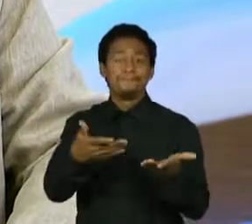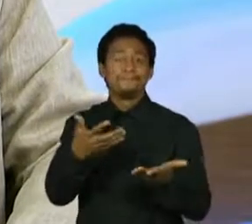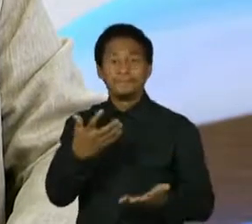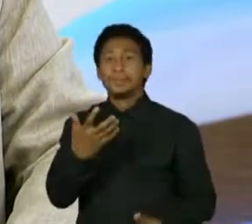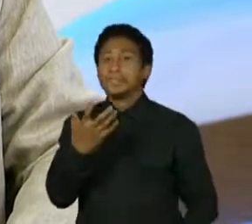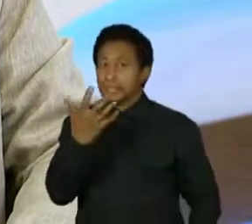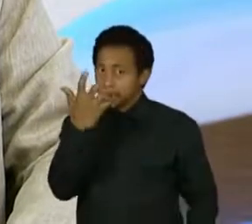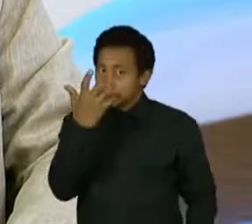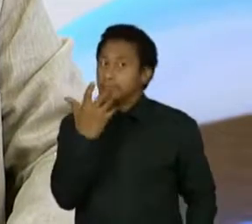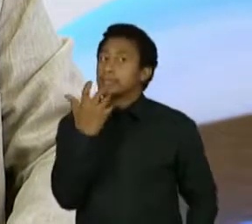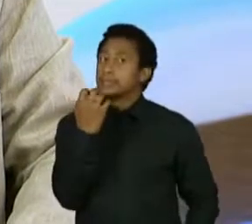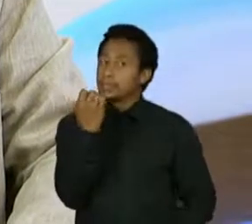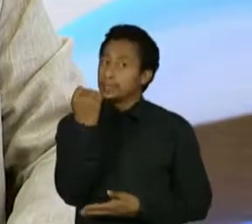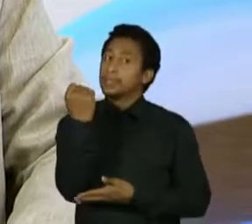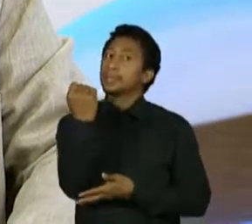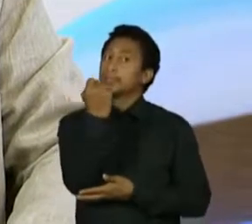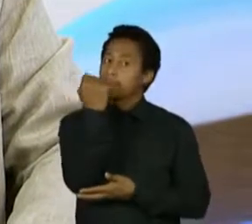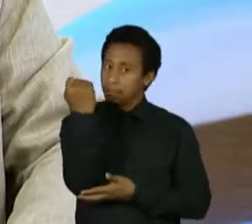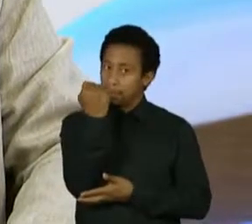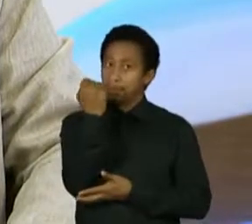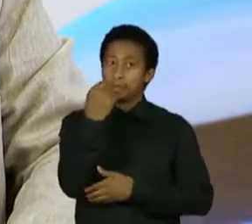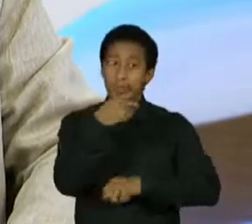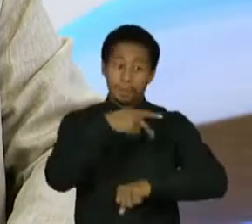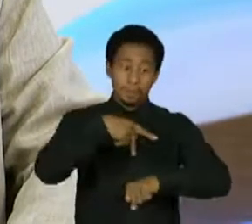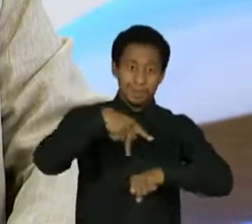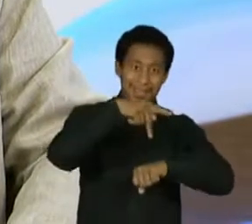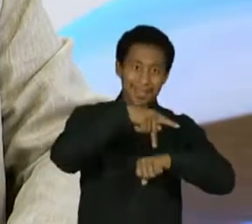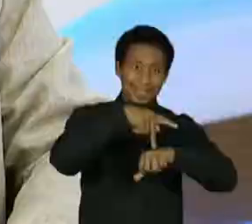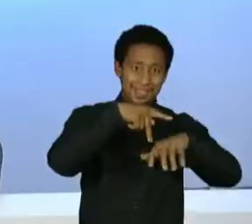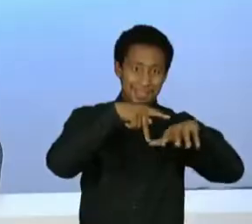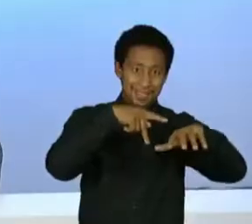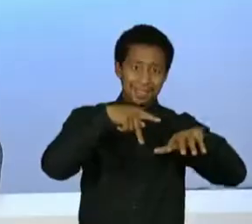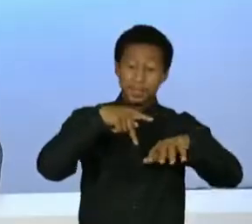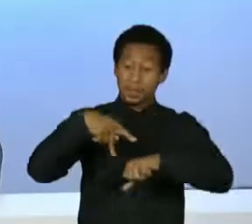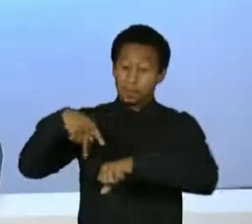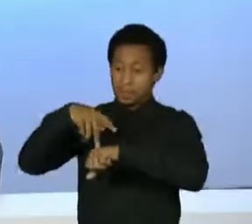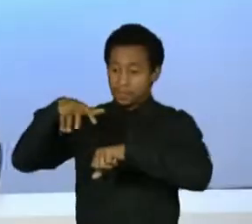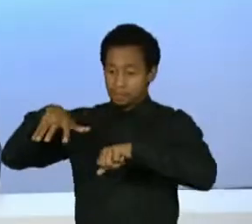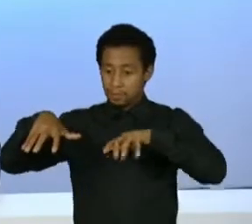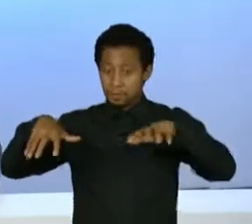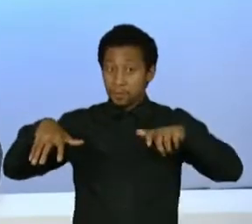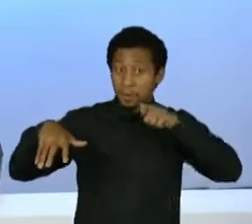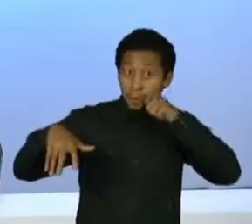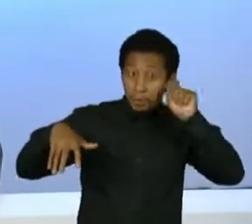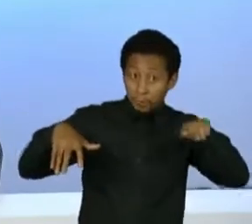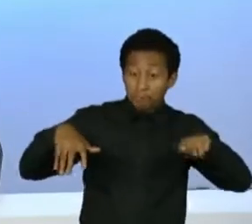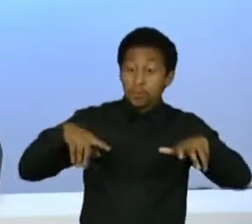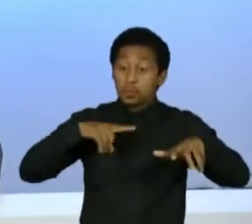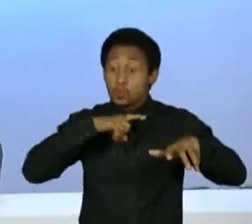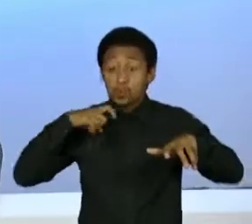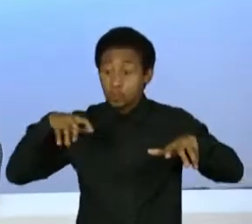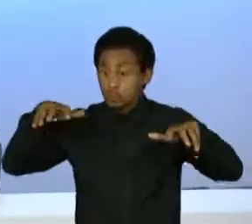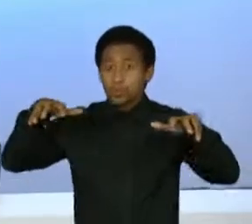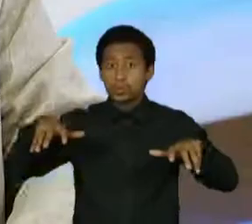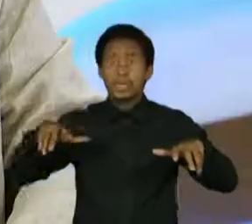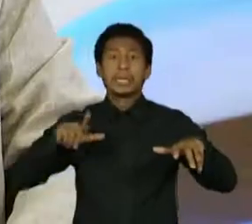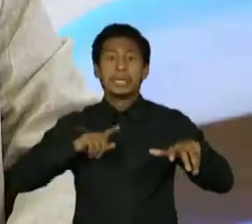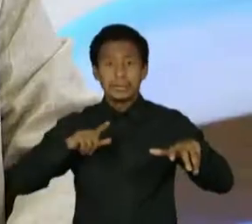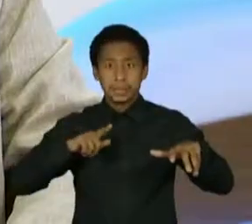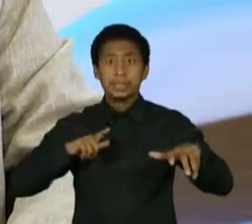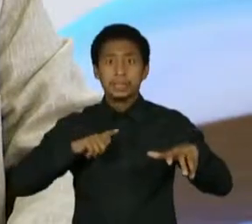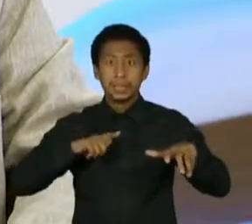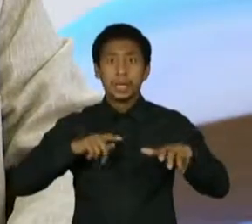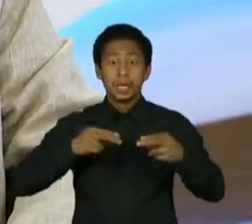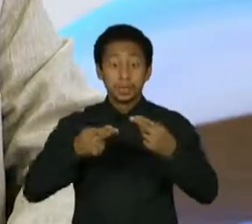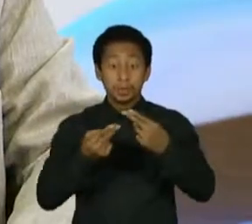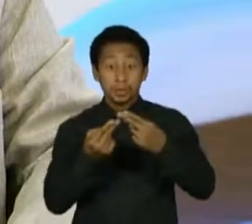estamos falando de dois países duas potências que tenha mesmo Criar e o que segurou a arma nuclear o